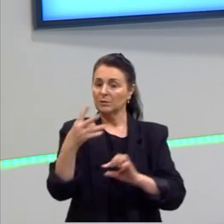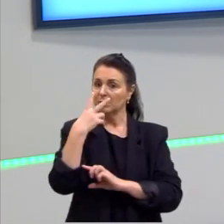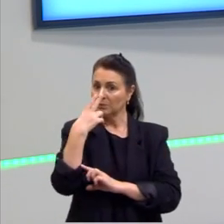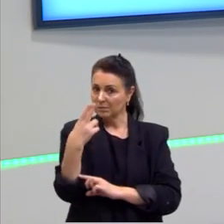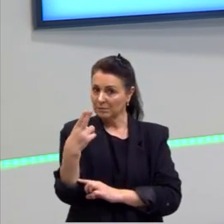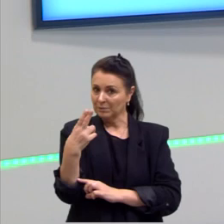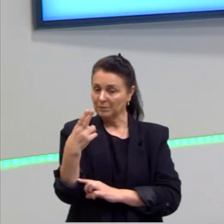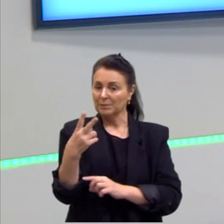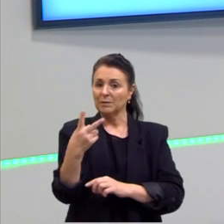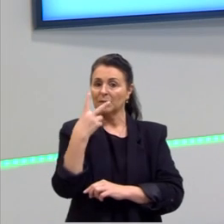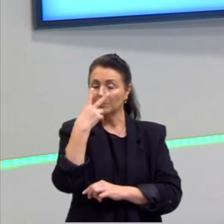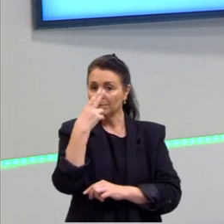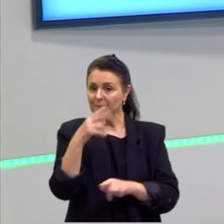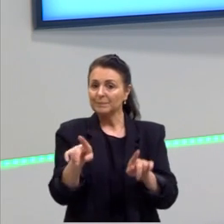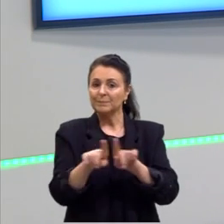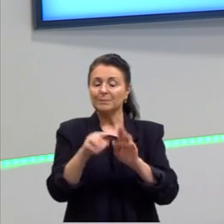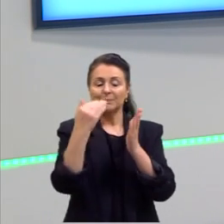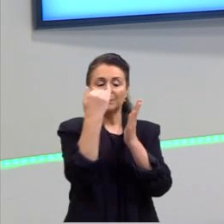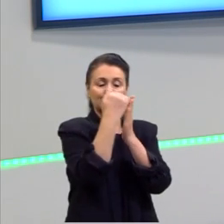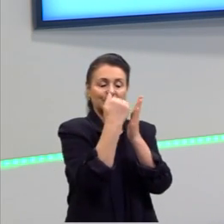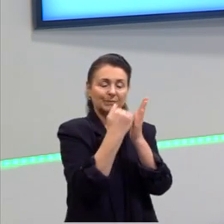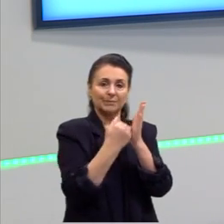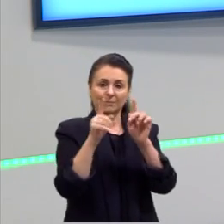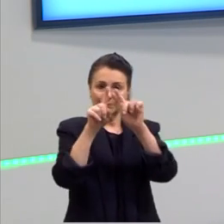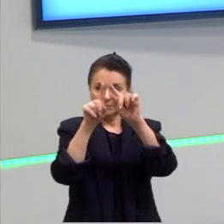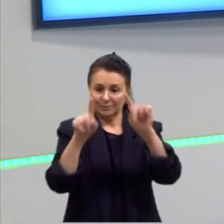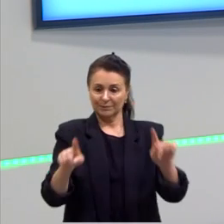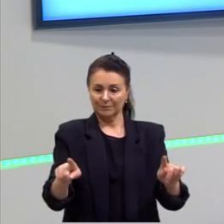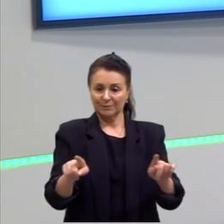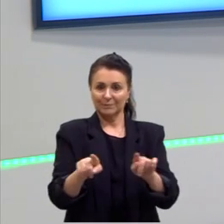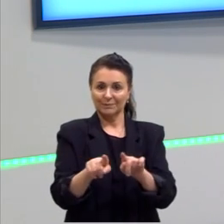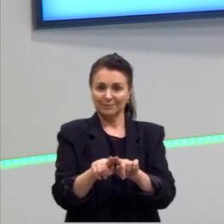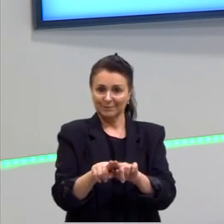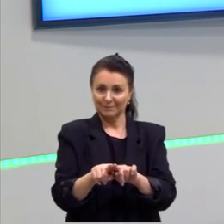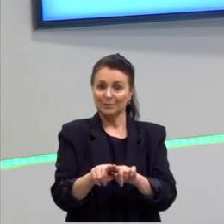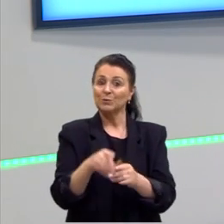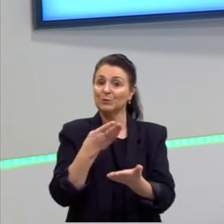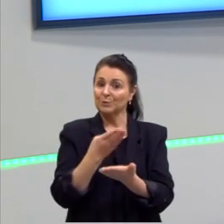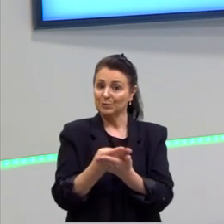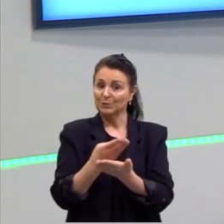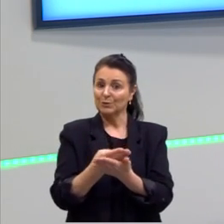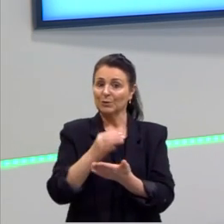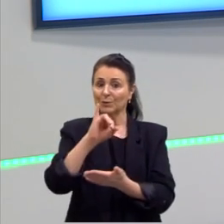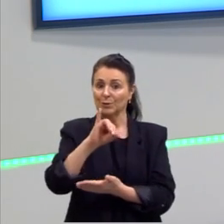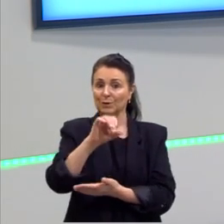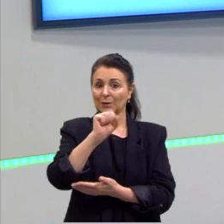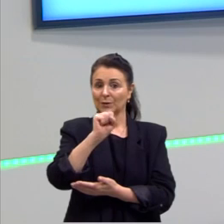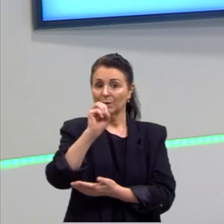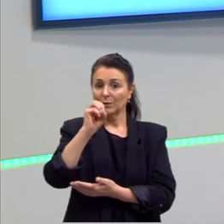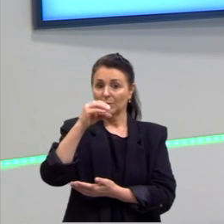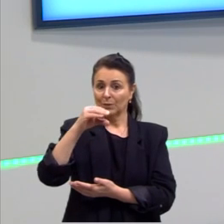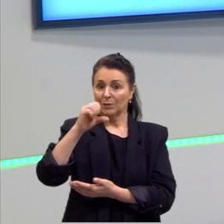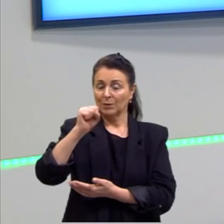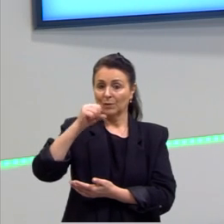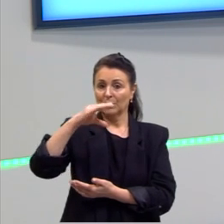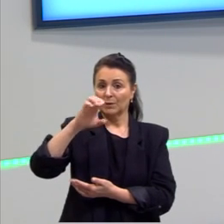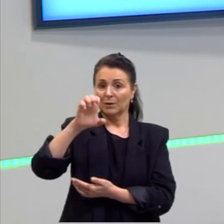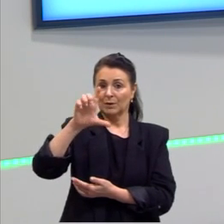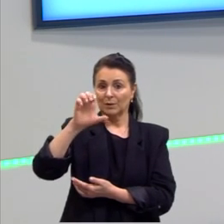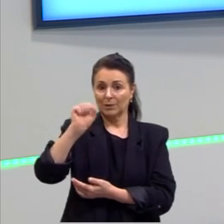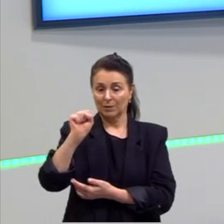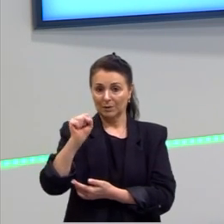então é parecido com a classificação dos triângulos quando nasce um triângulo isósceles Mas aqui é para um